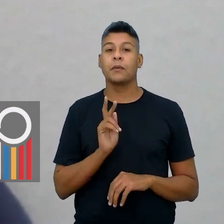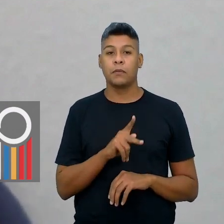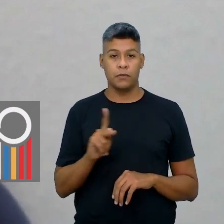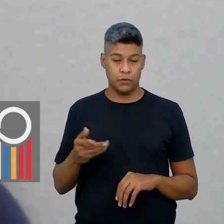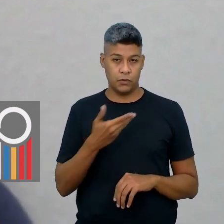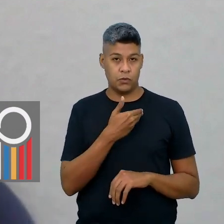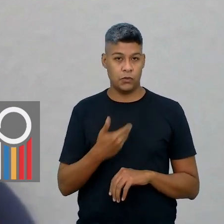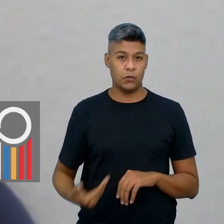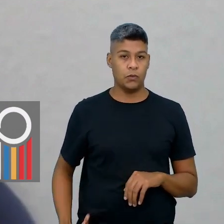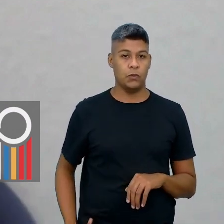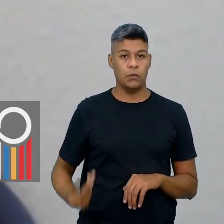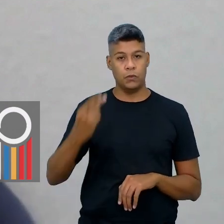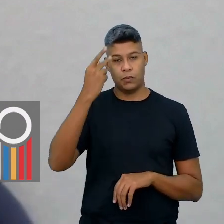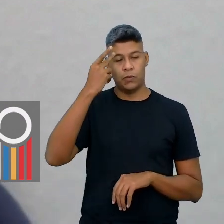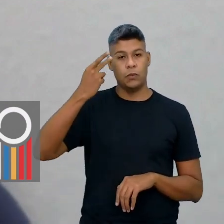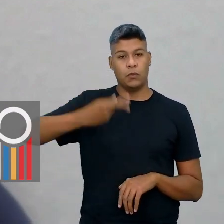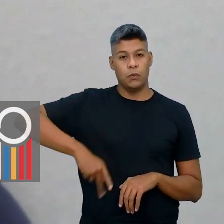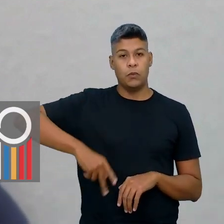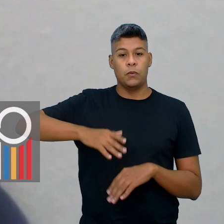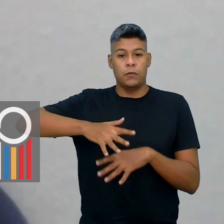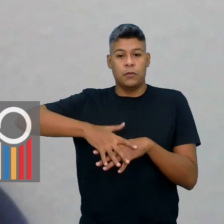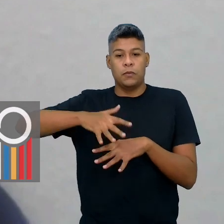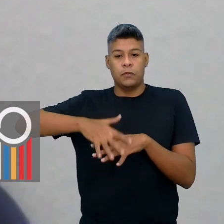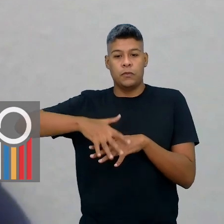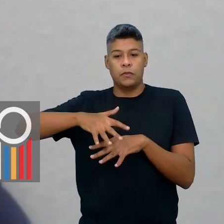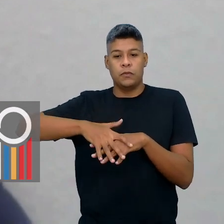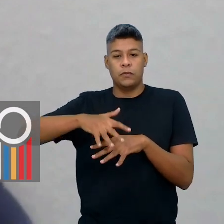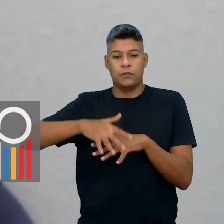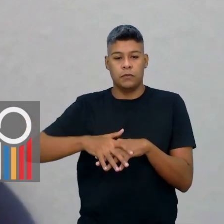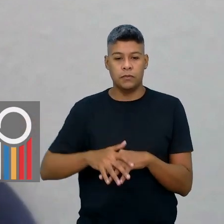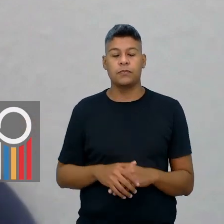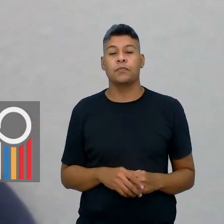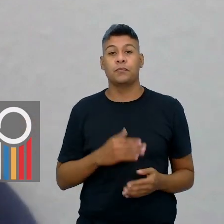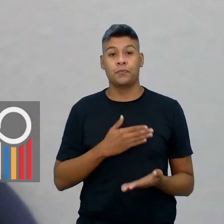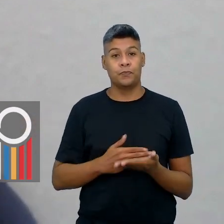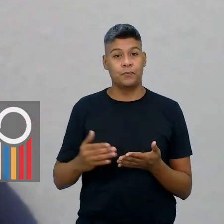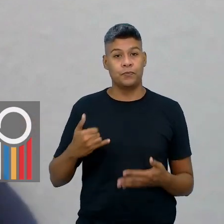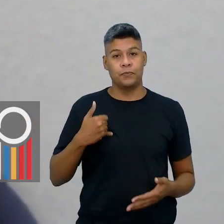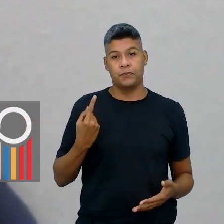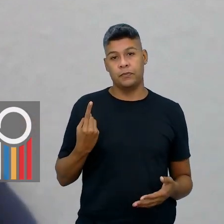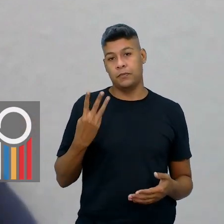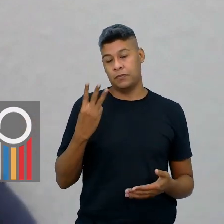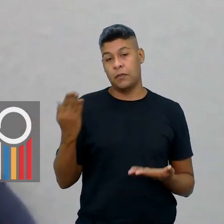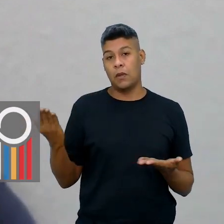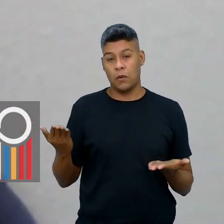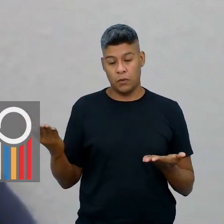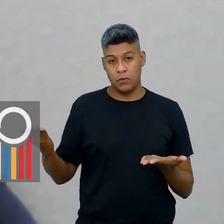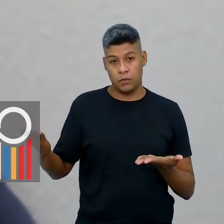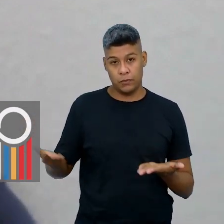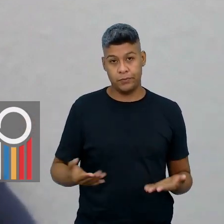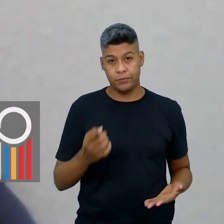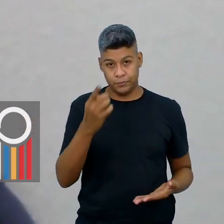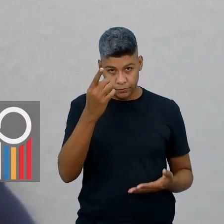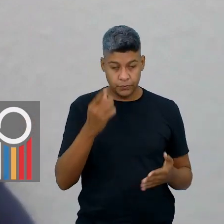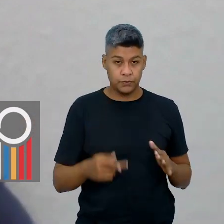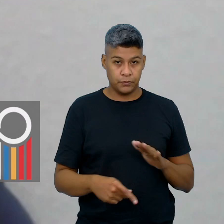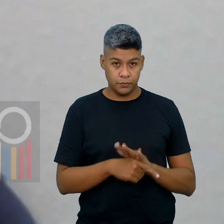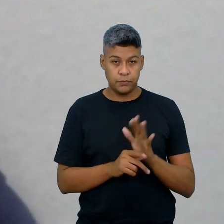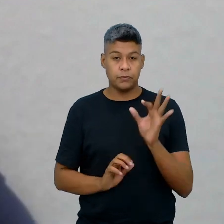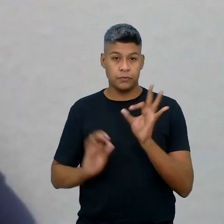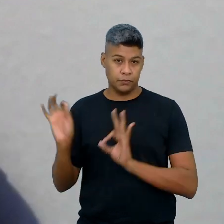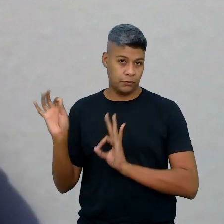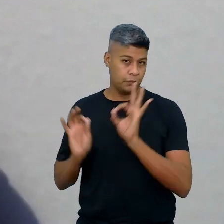rede do Estado de São Paulo, professora de Matemática há mais ou menos 13 anos, e hoje eu convido vocês a participar dessa